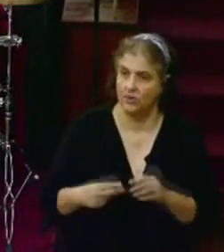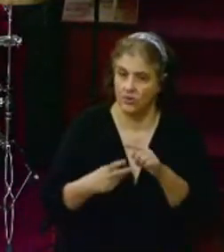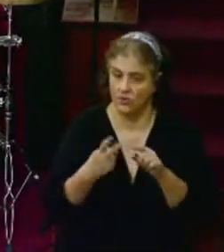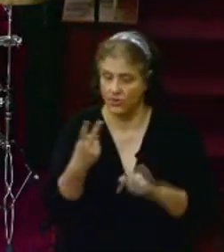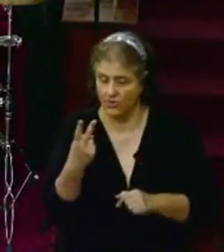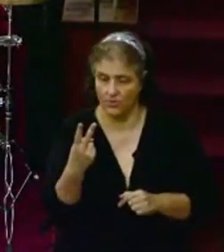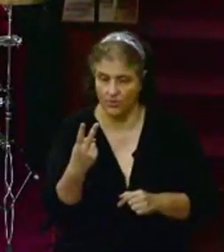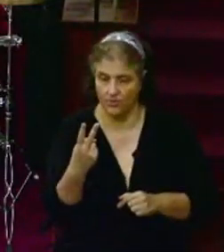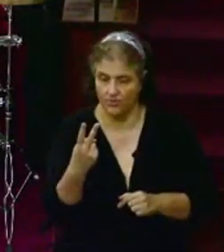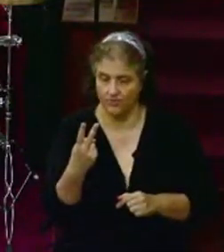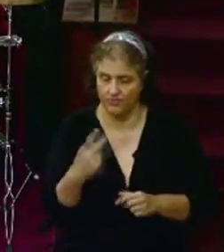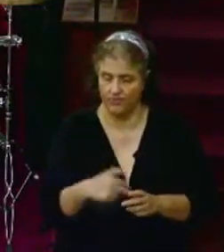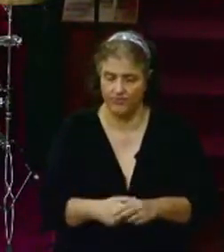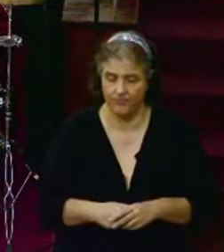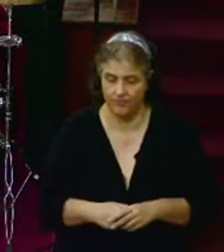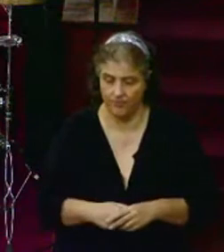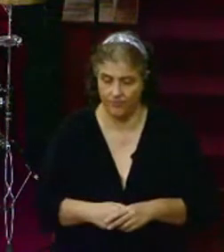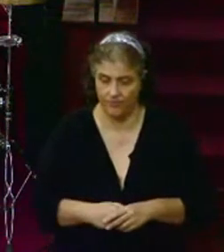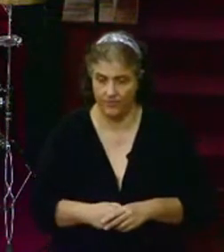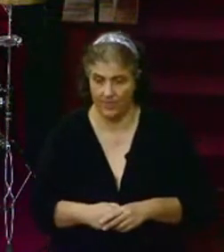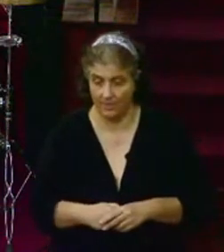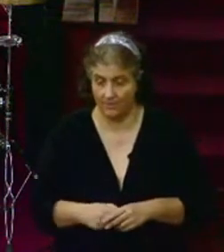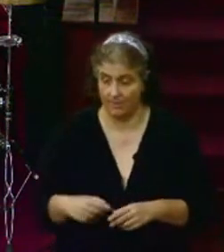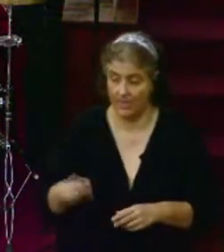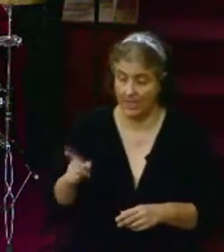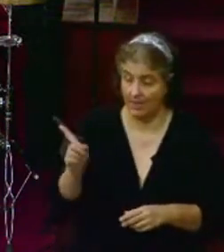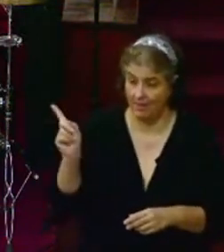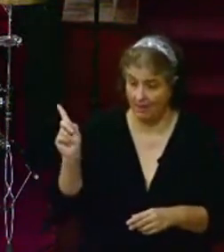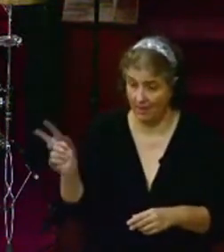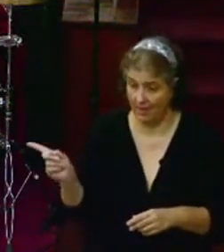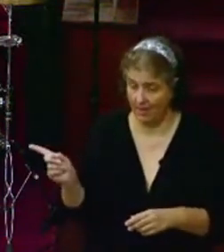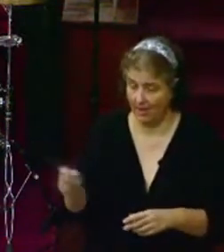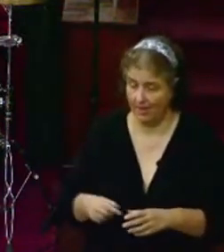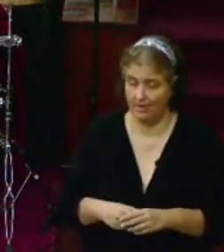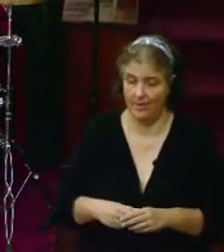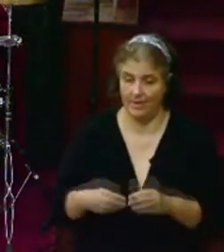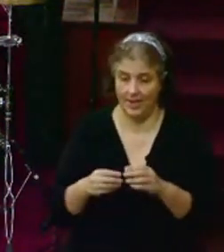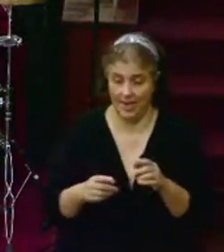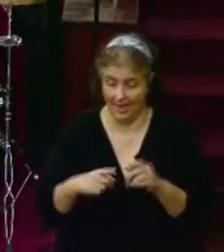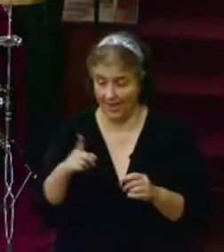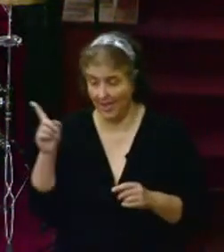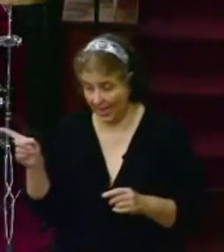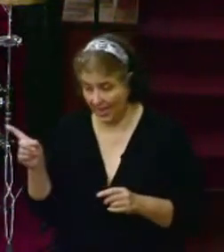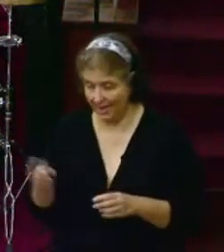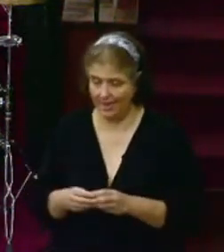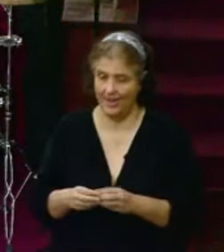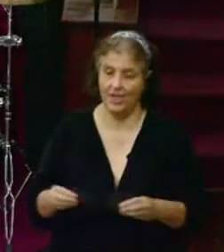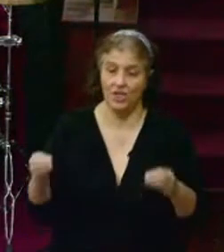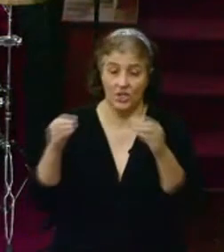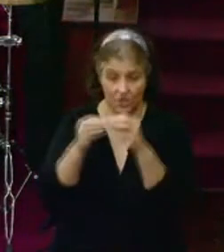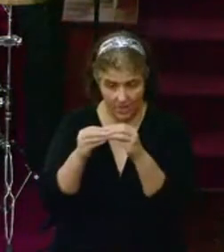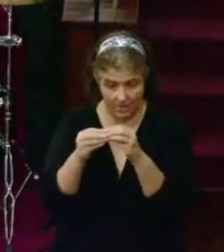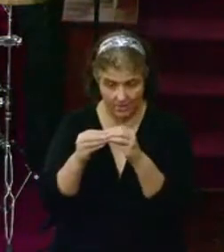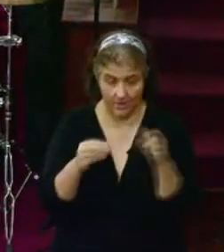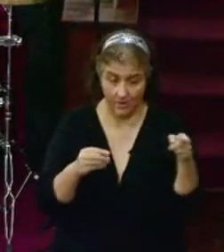aqui, ele é digno de que lhe faças isto. E aí a pergunta que